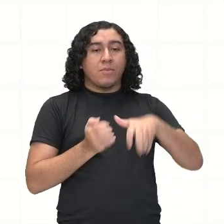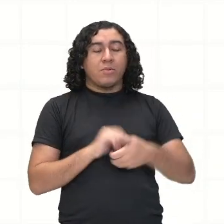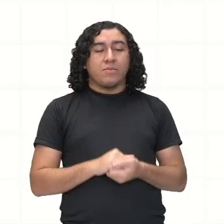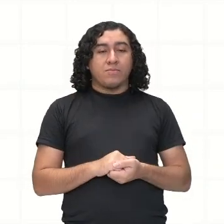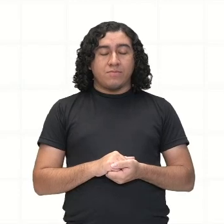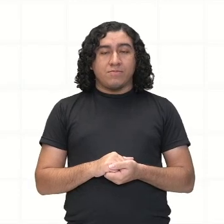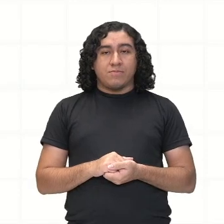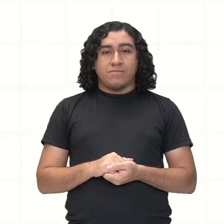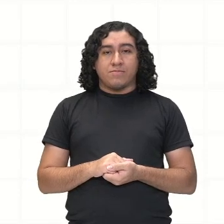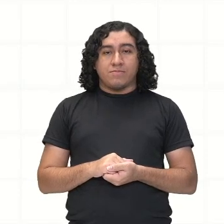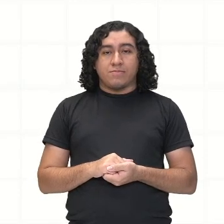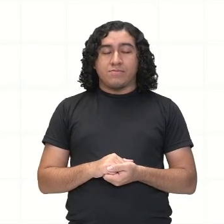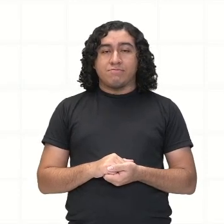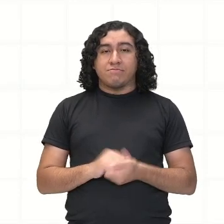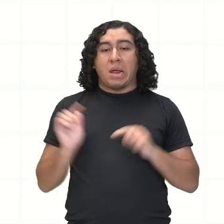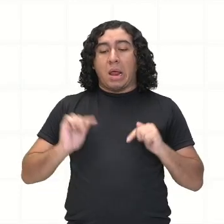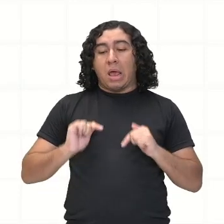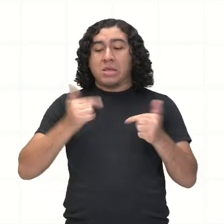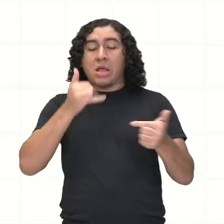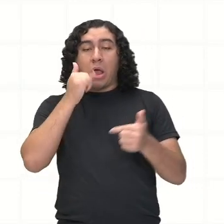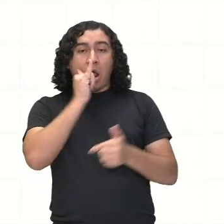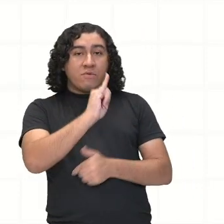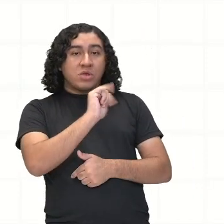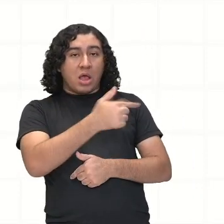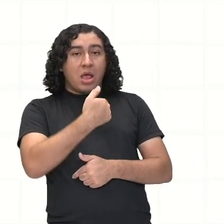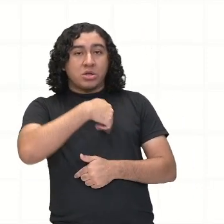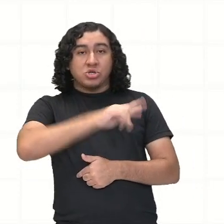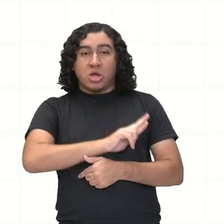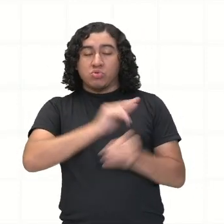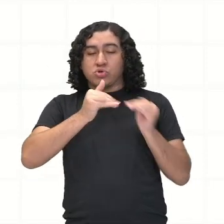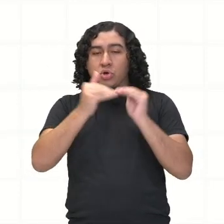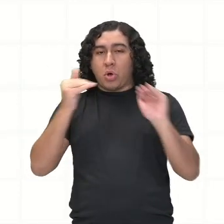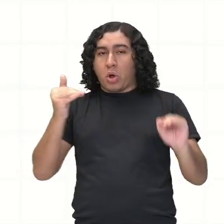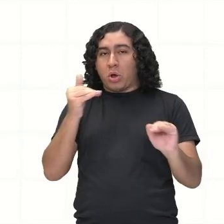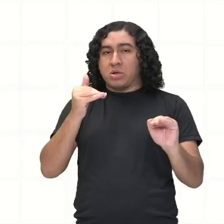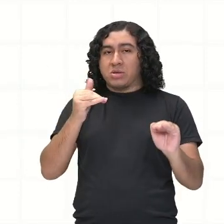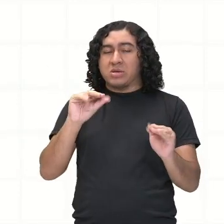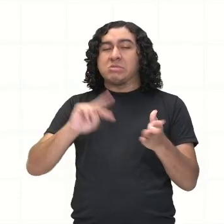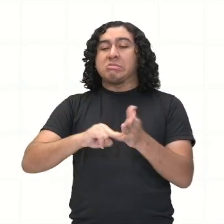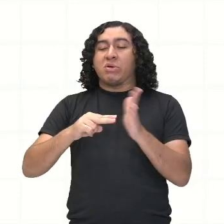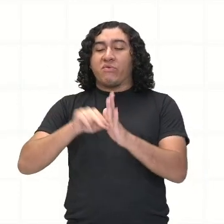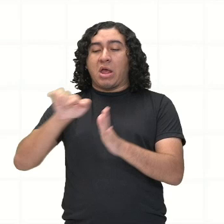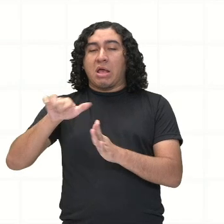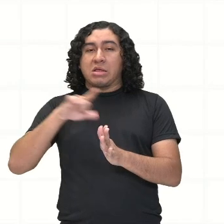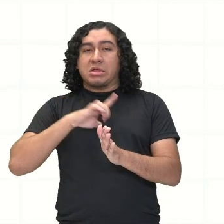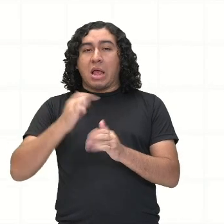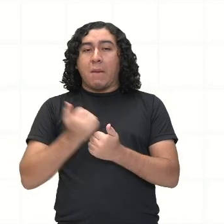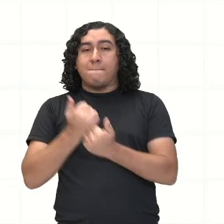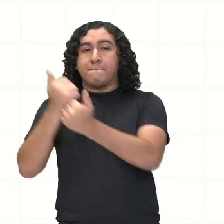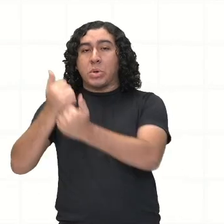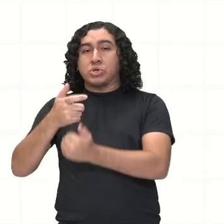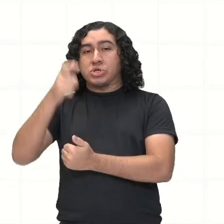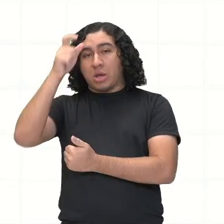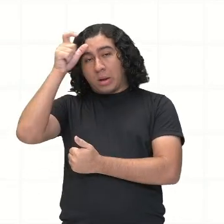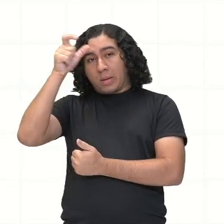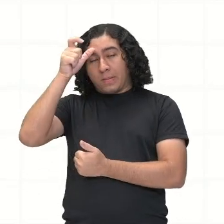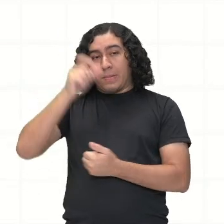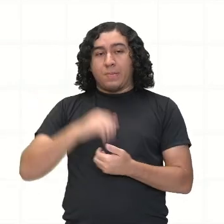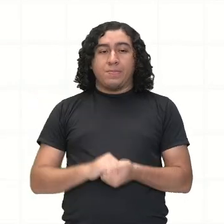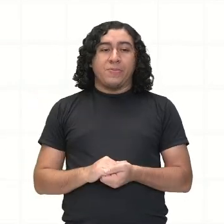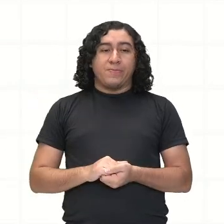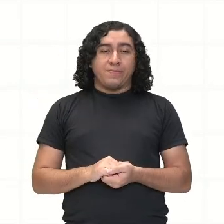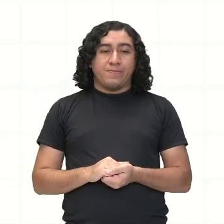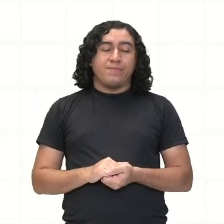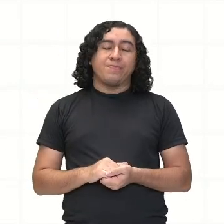diabo, ações contra os valores religiosos. Ou seja, tudo que vai ser contra a religiosidade, ele